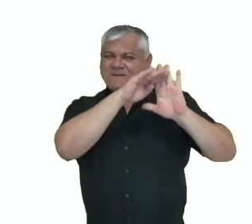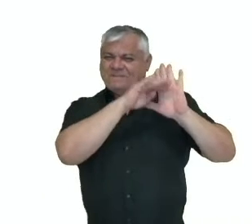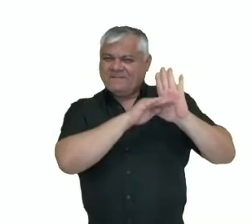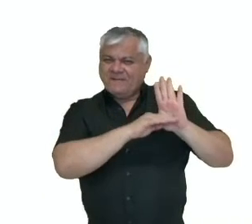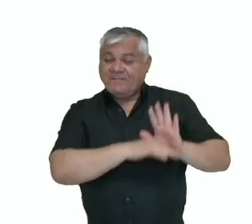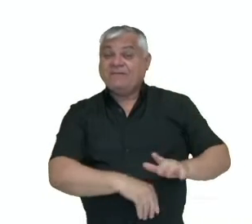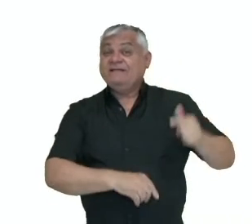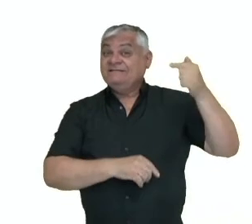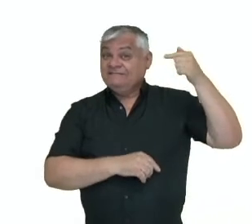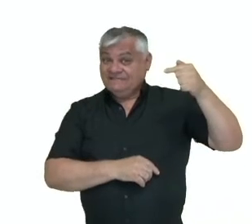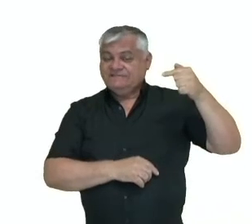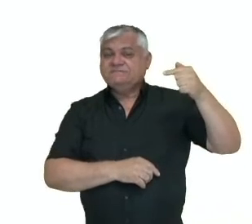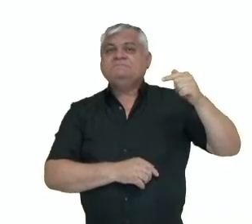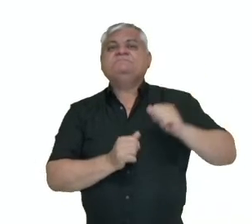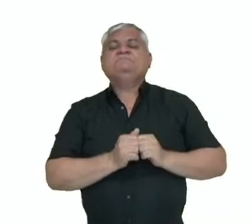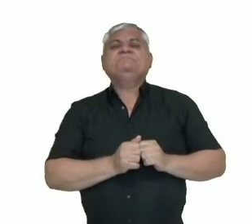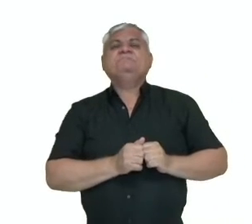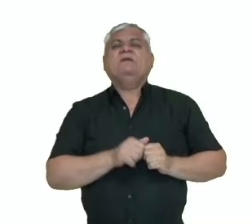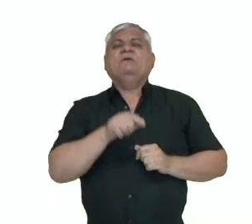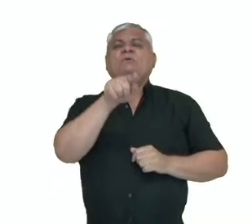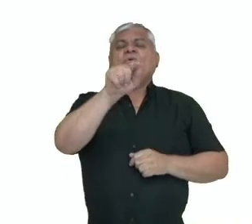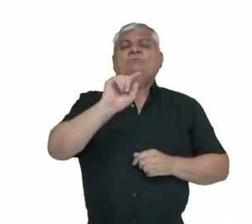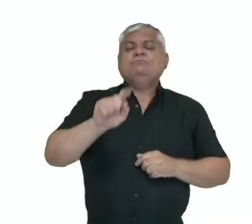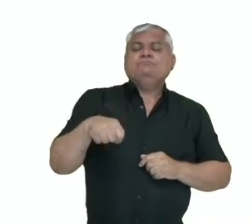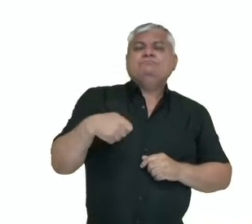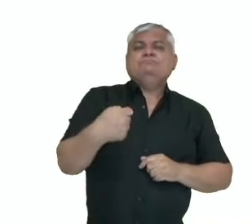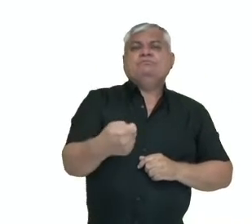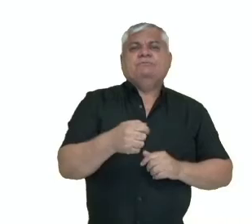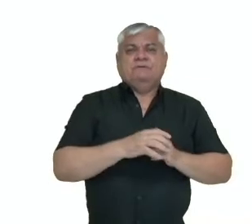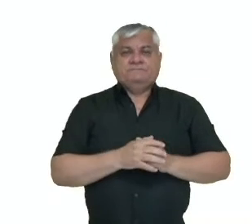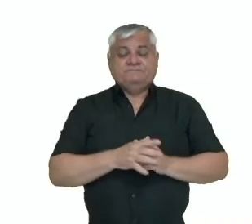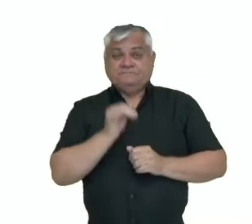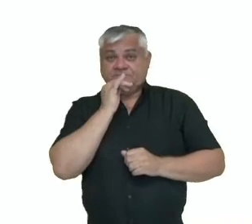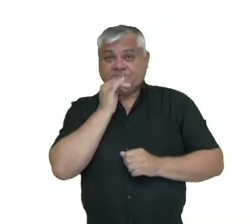agora, nesse contexto, classifique as